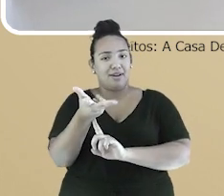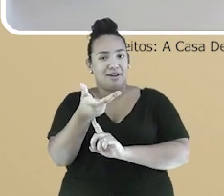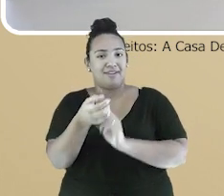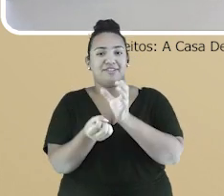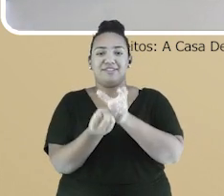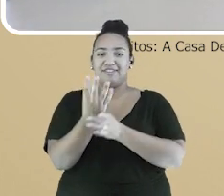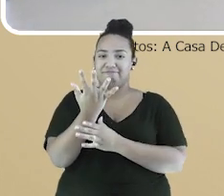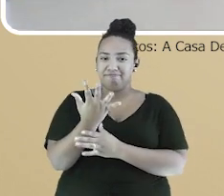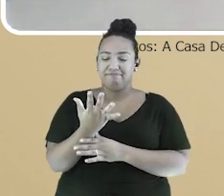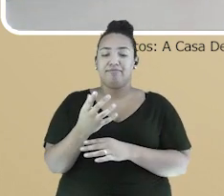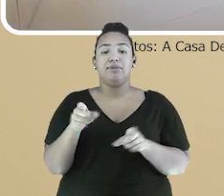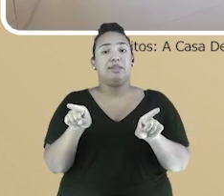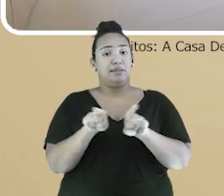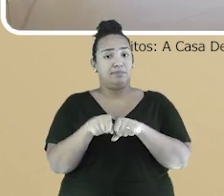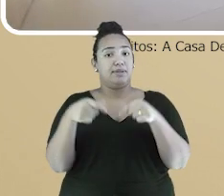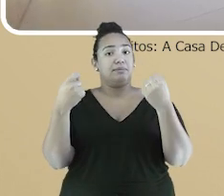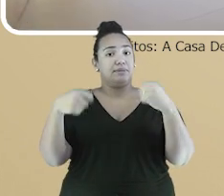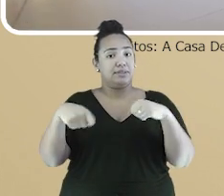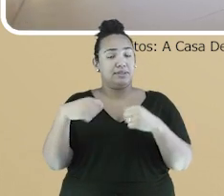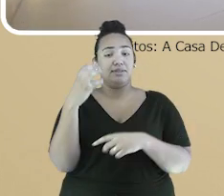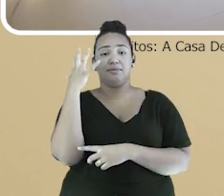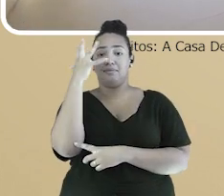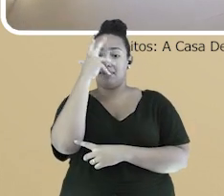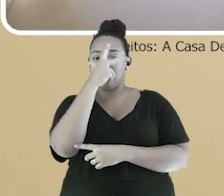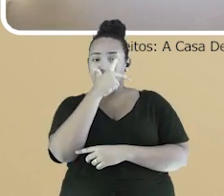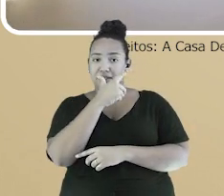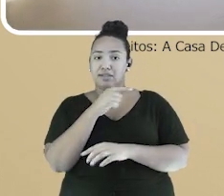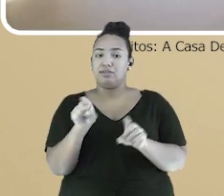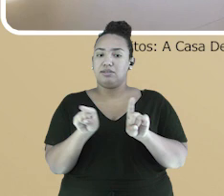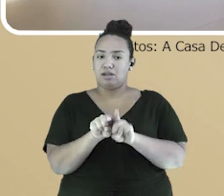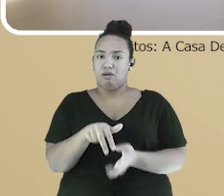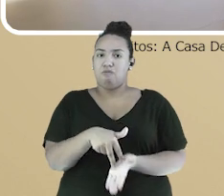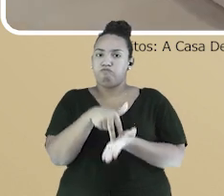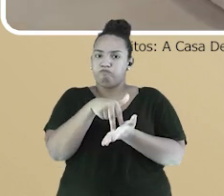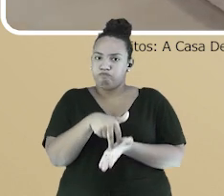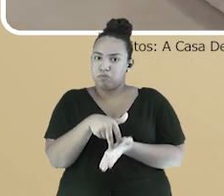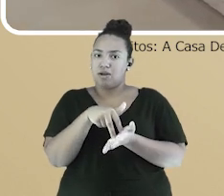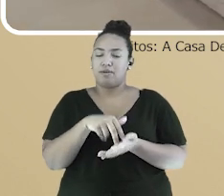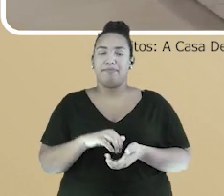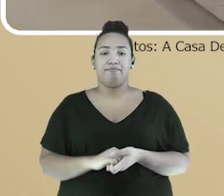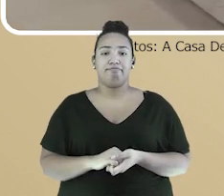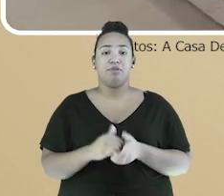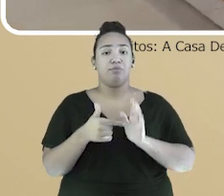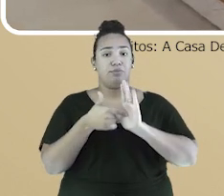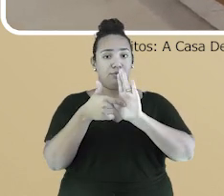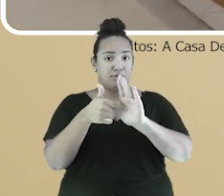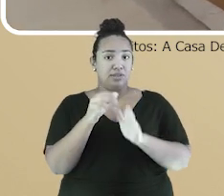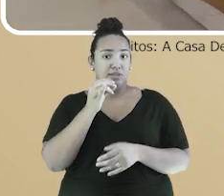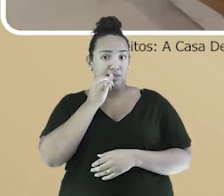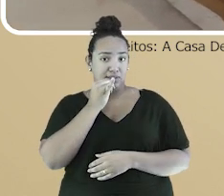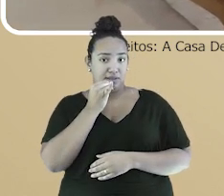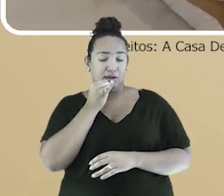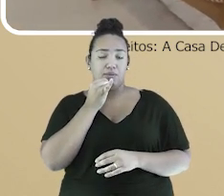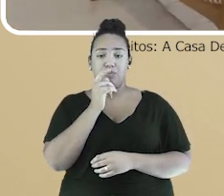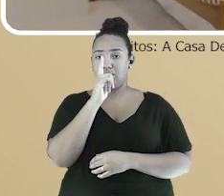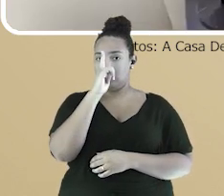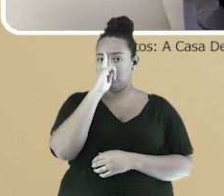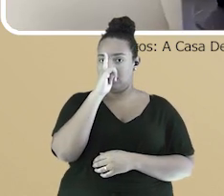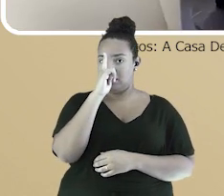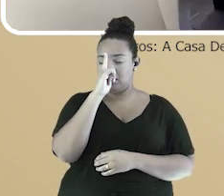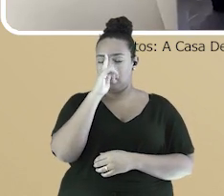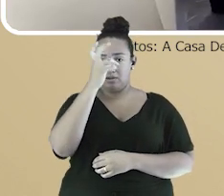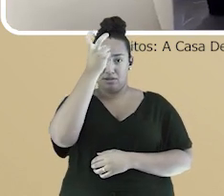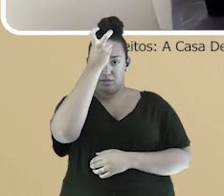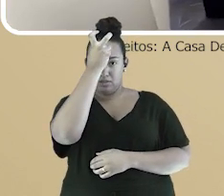tem que ter praticidade e resistência. Vimos exemplos dos gregos, egípcios, do Museu de Arte de São Paulo